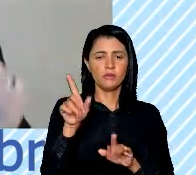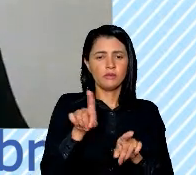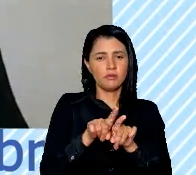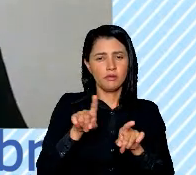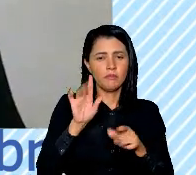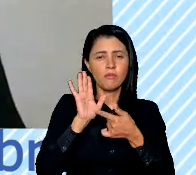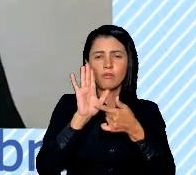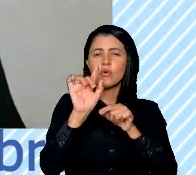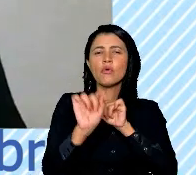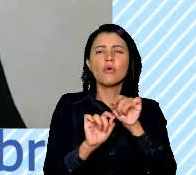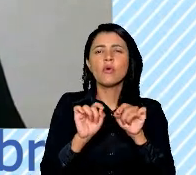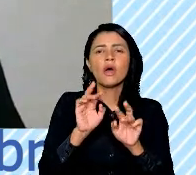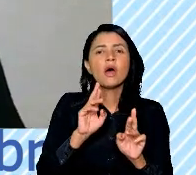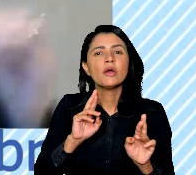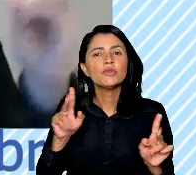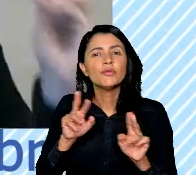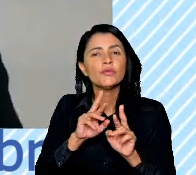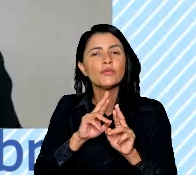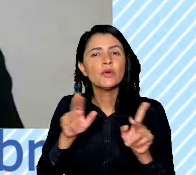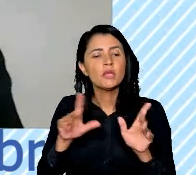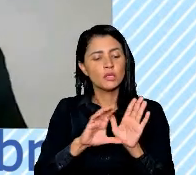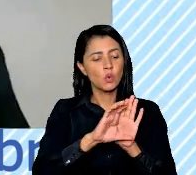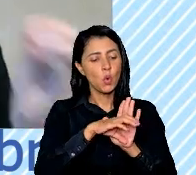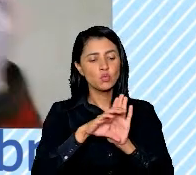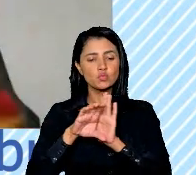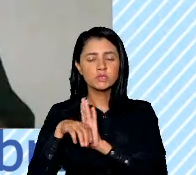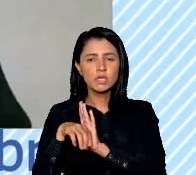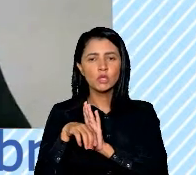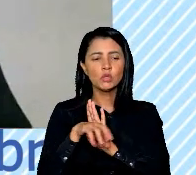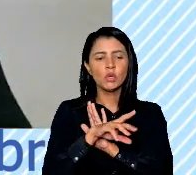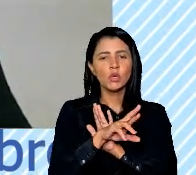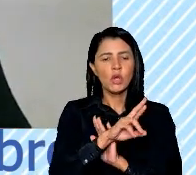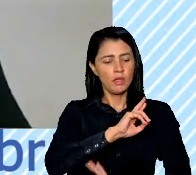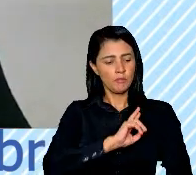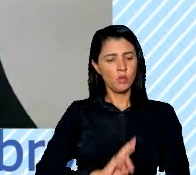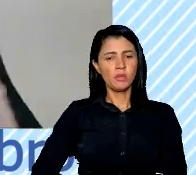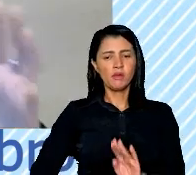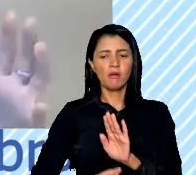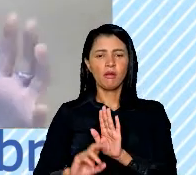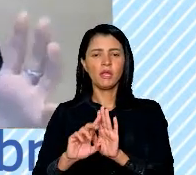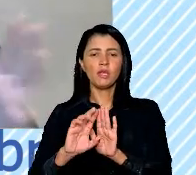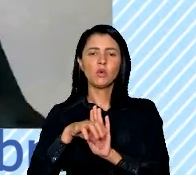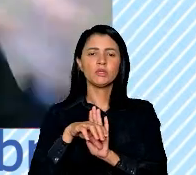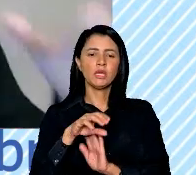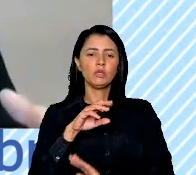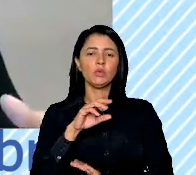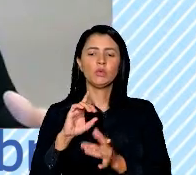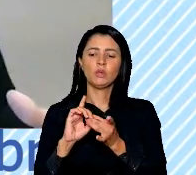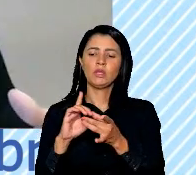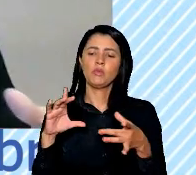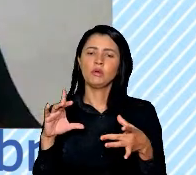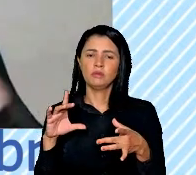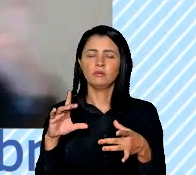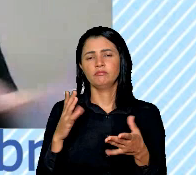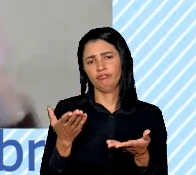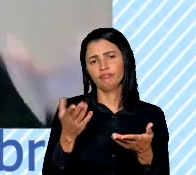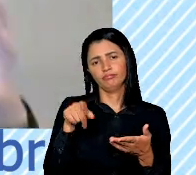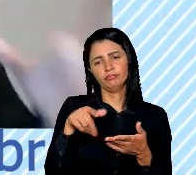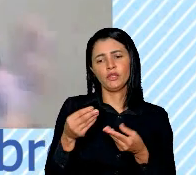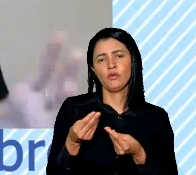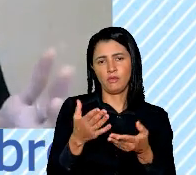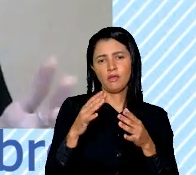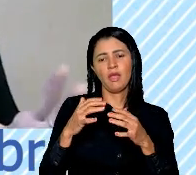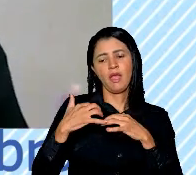mostrando a diferença entre os conceitos república e democracia. Trago aqui a reflexão